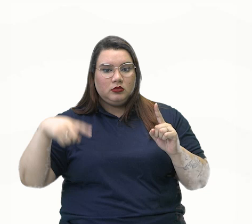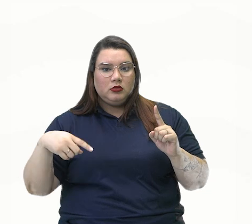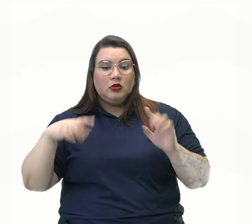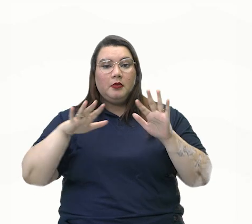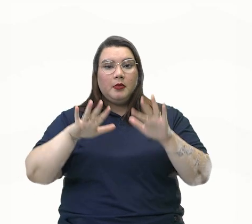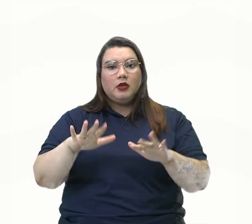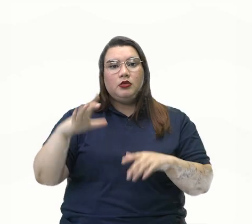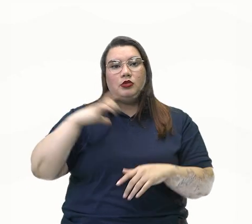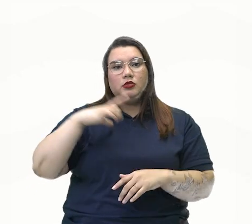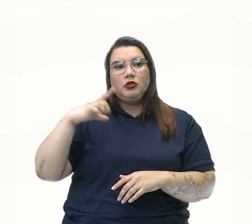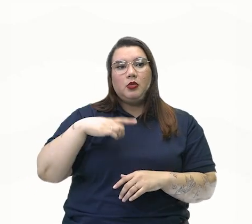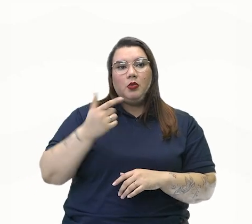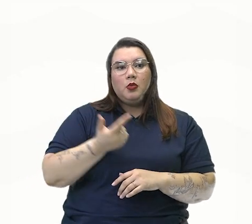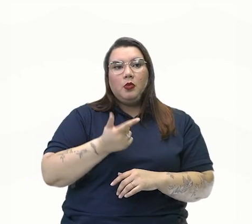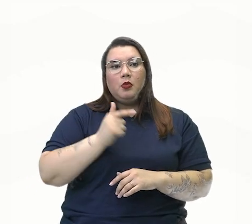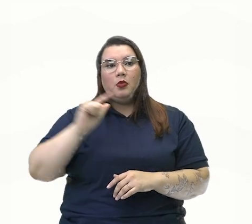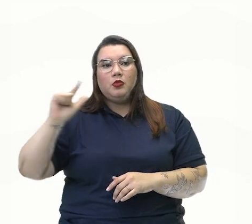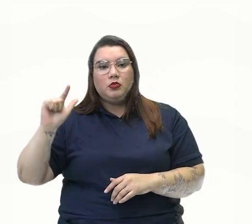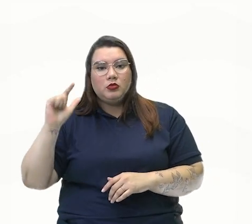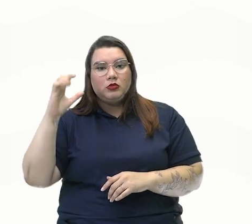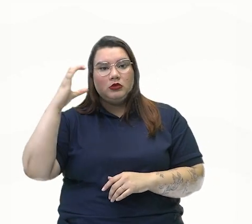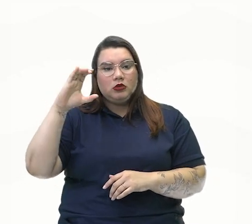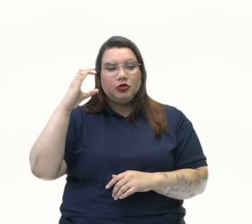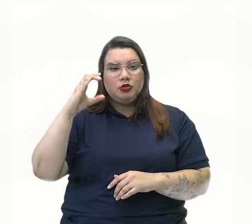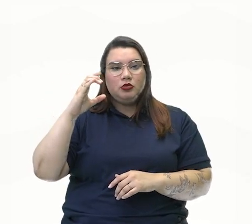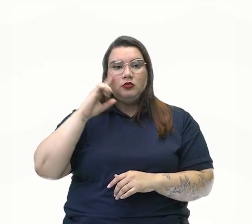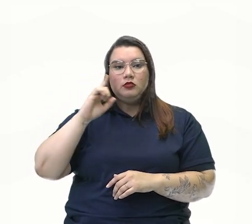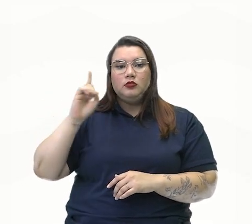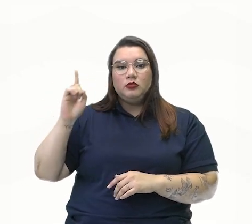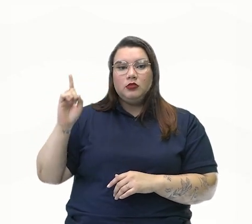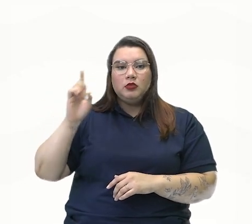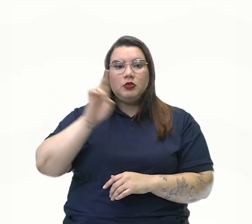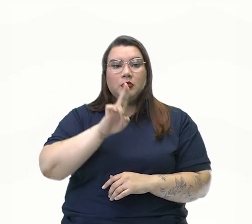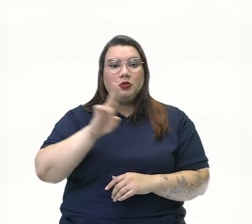você tem um outro cientista